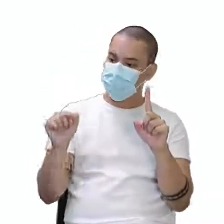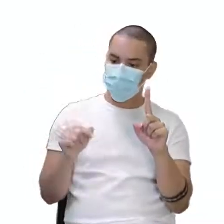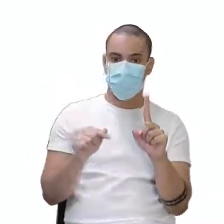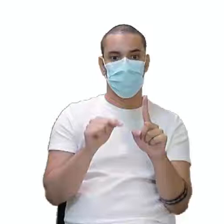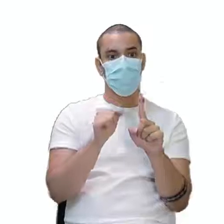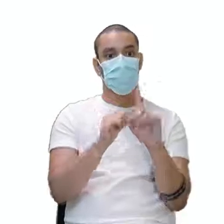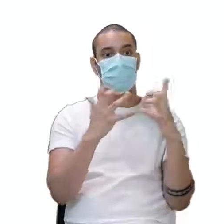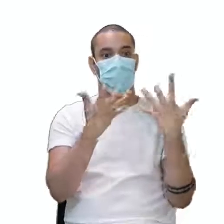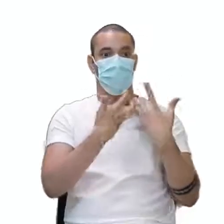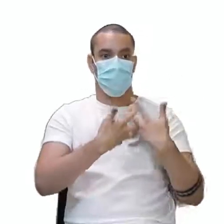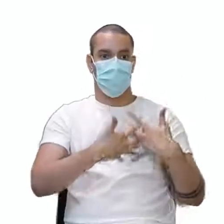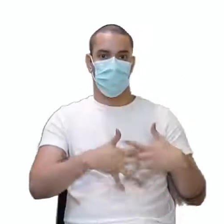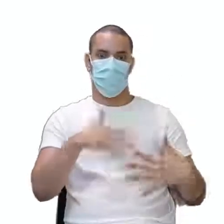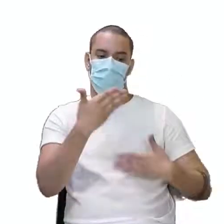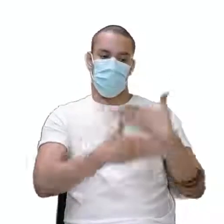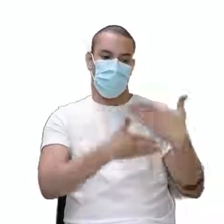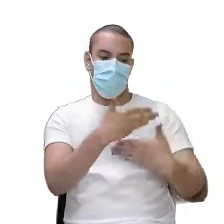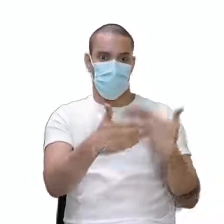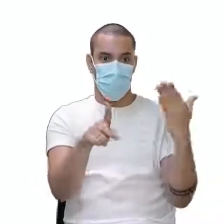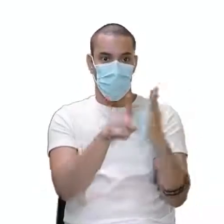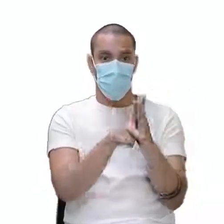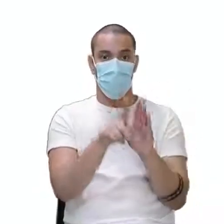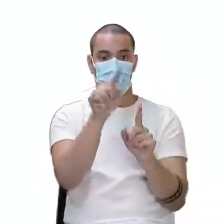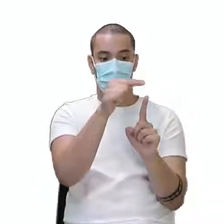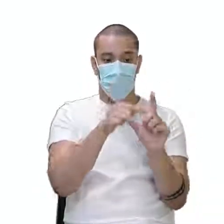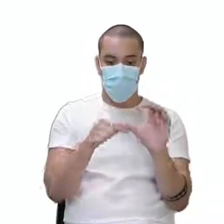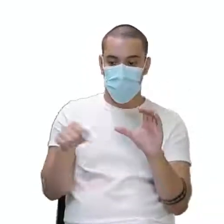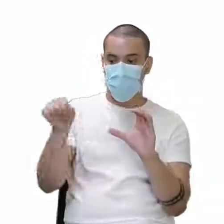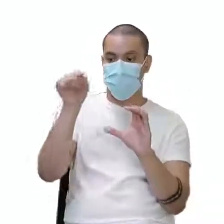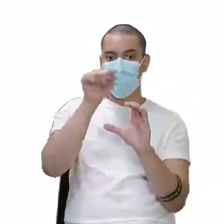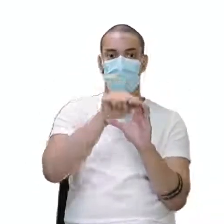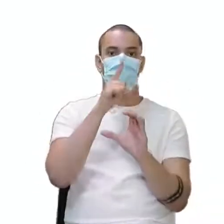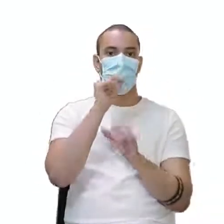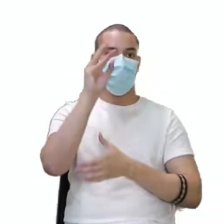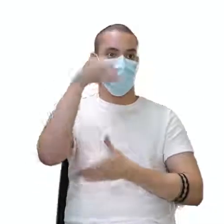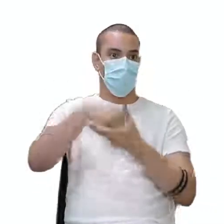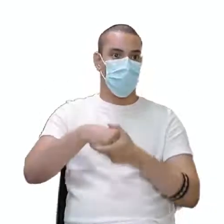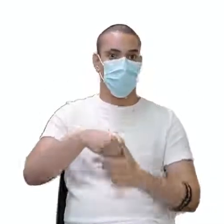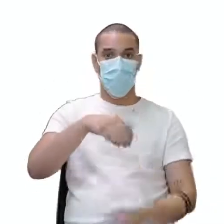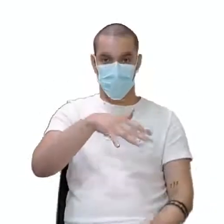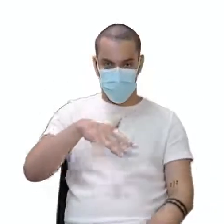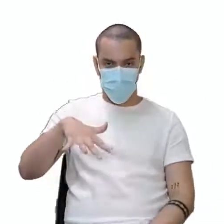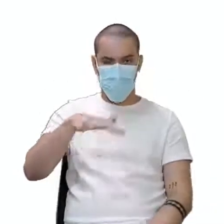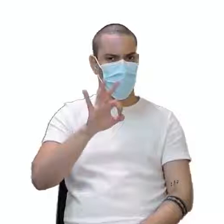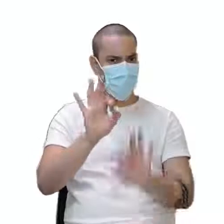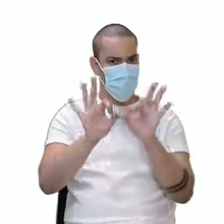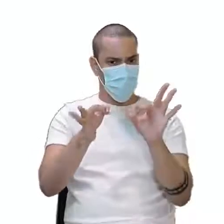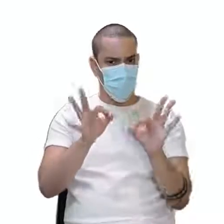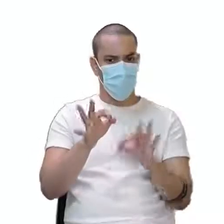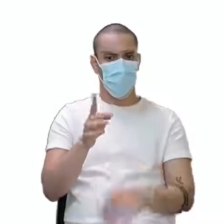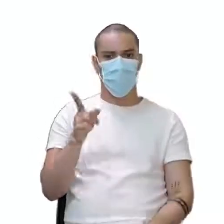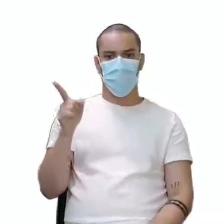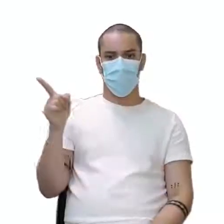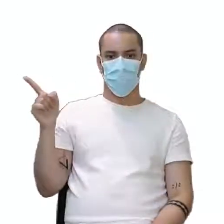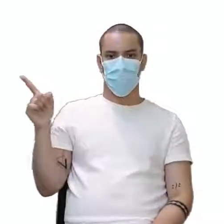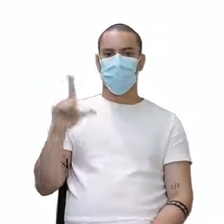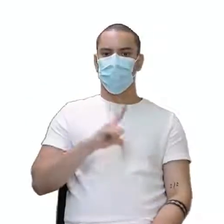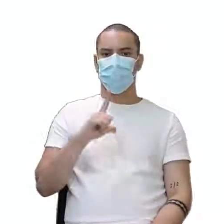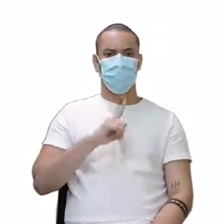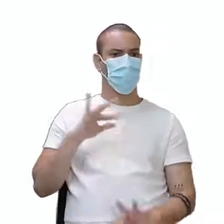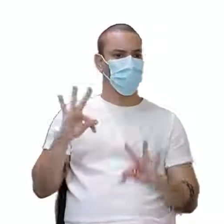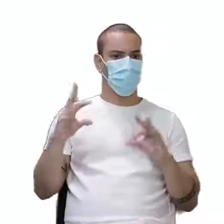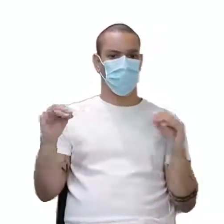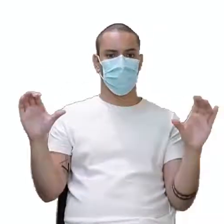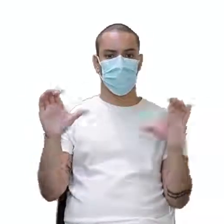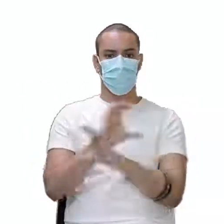da manutenção dessa ciclicidade da água no nosso ambiente, certo? Aqui você tem, ó,